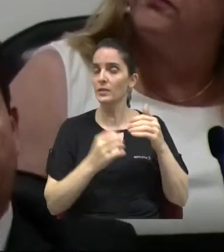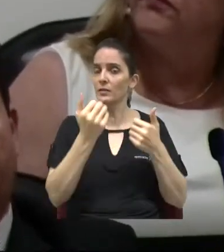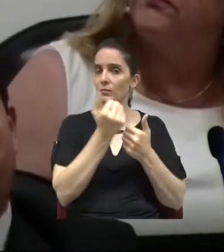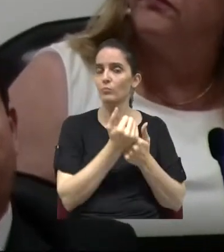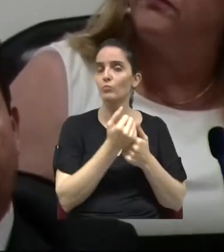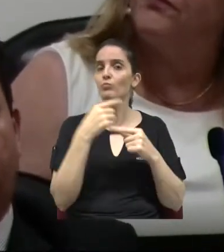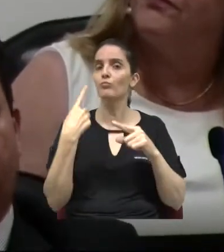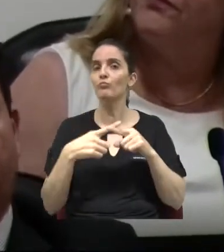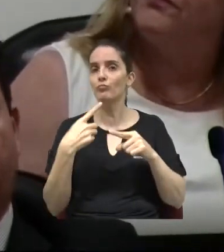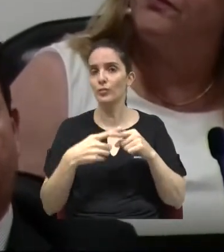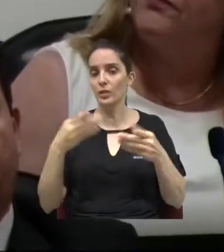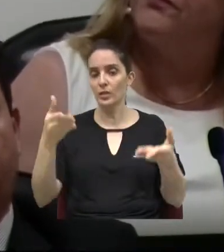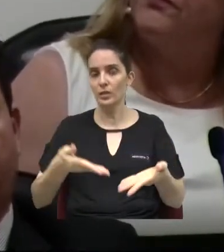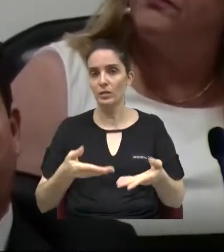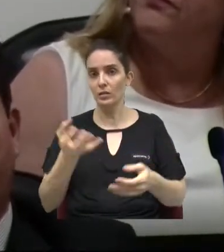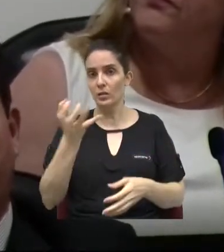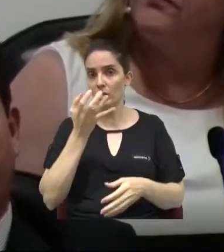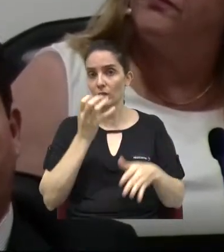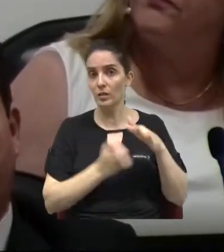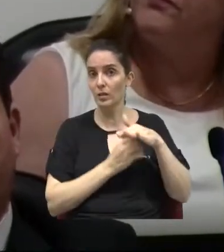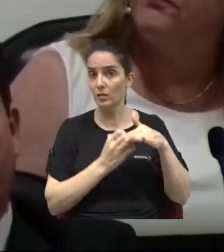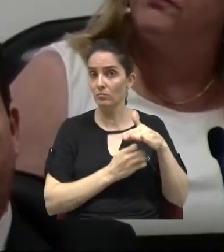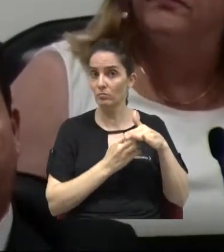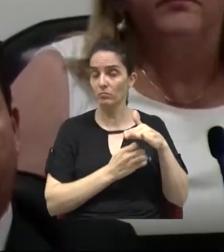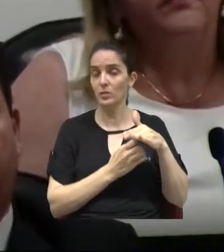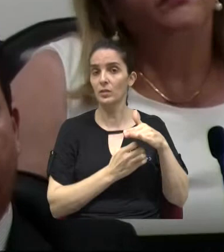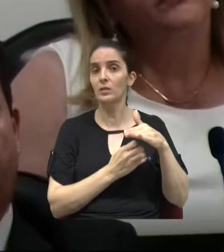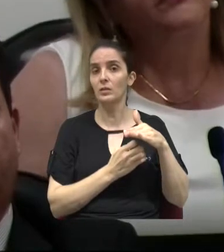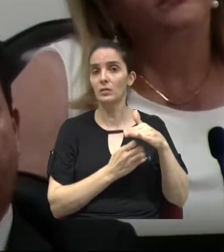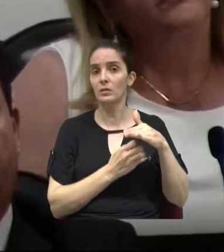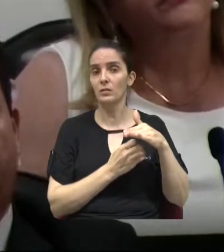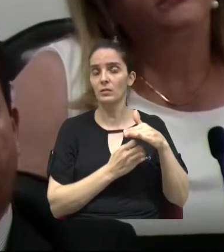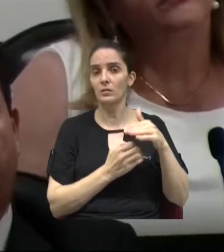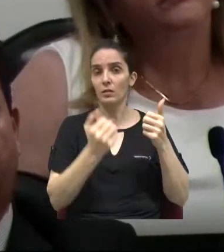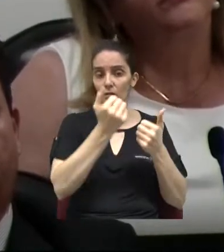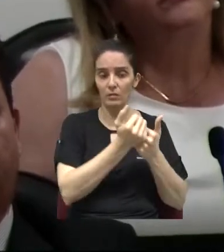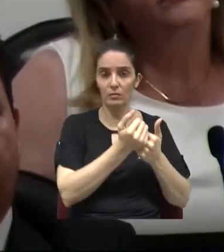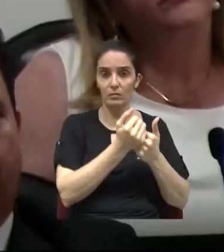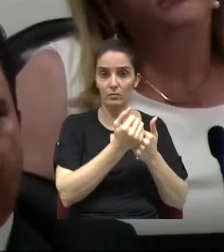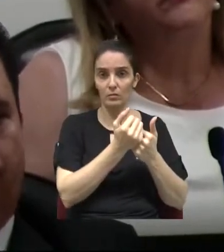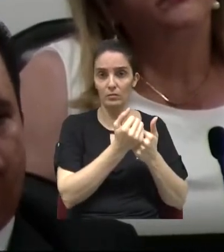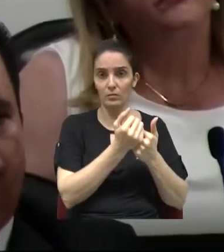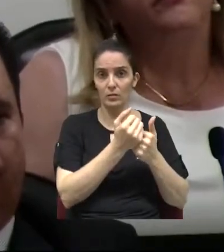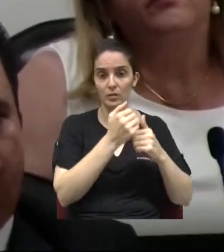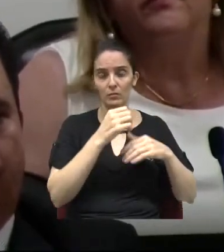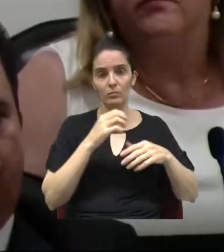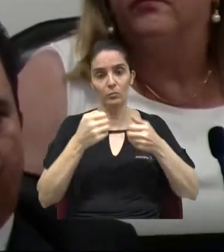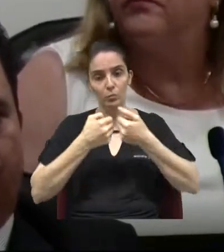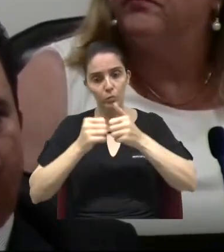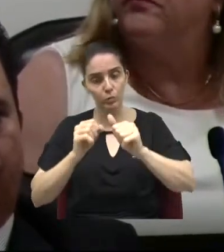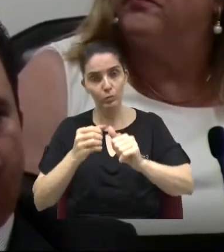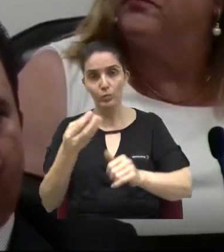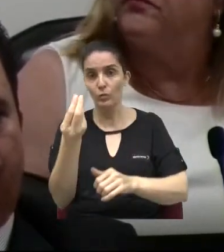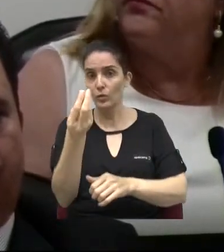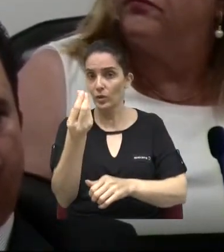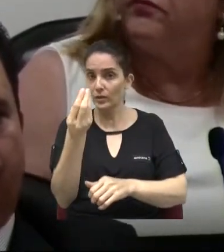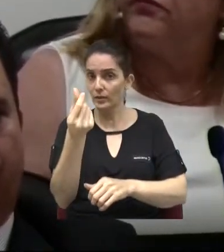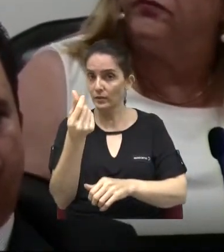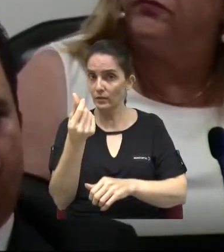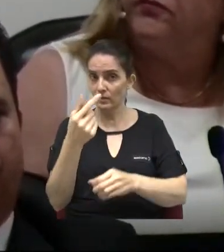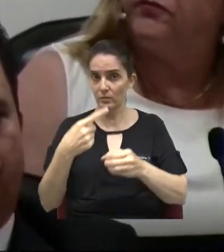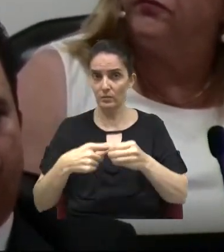porque agora nós queremos uma empresa, de fato, que assuma e que faça o transporte público de qualidade na nossa cidade.